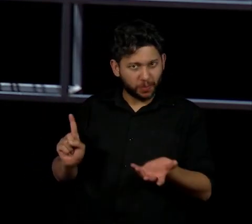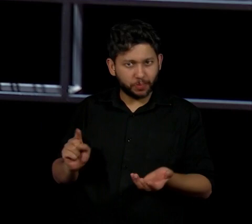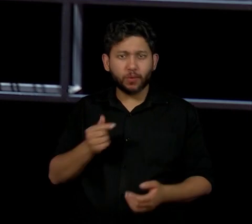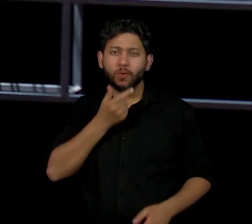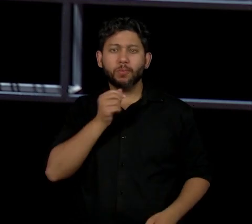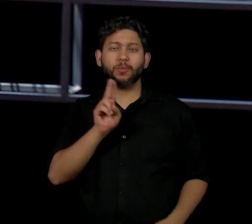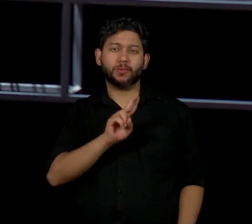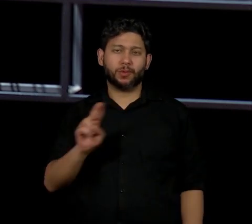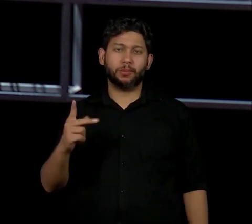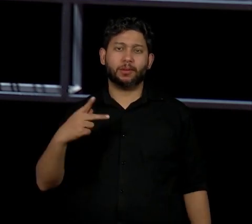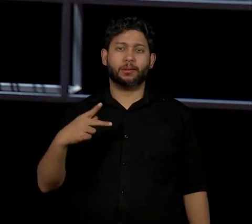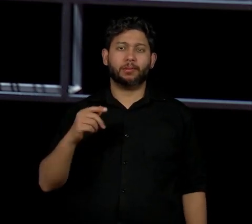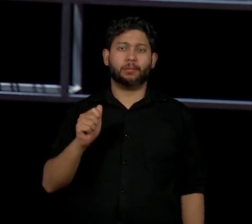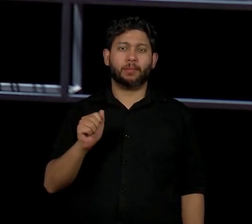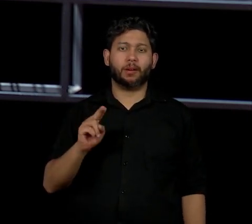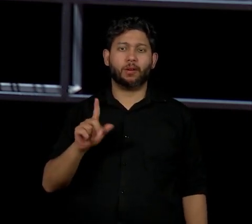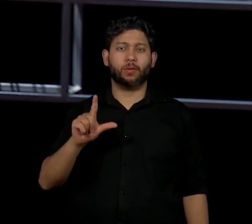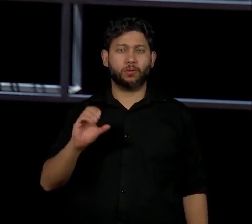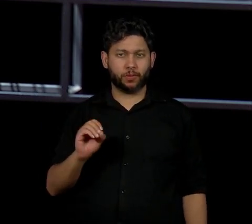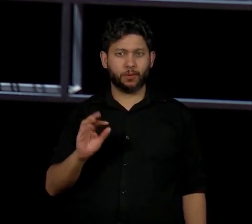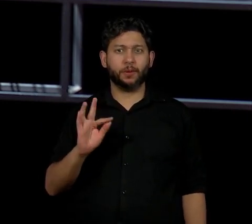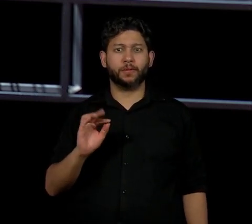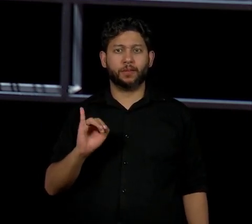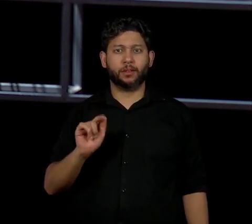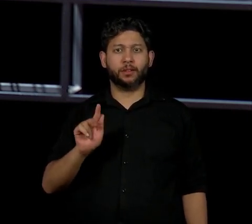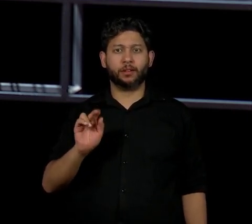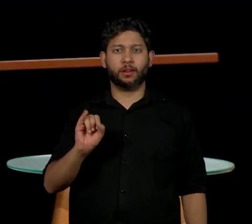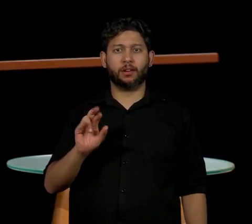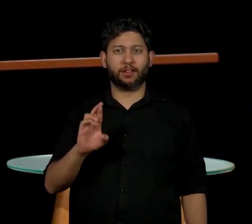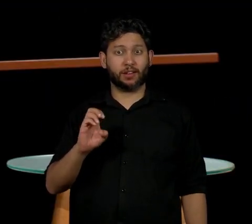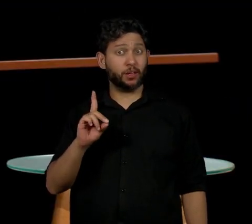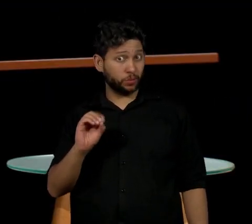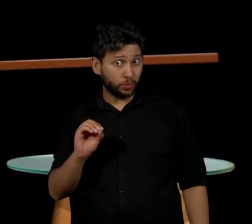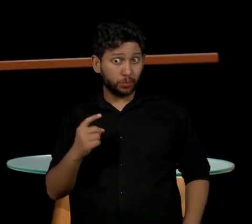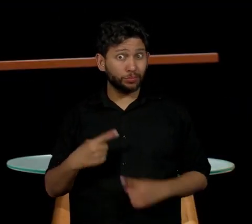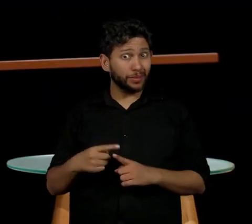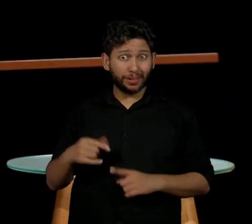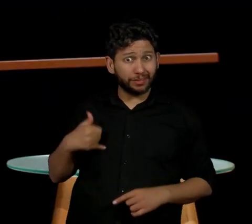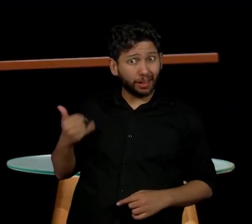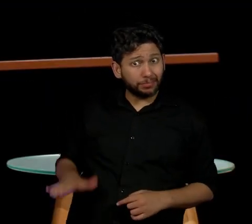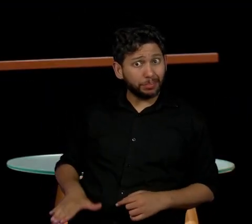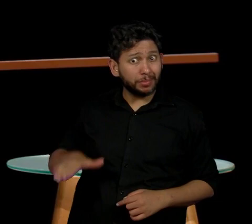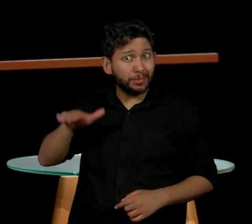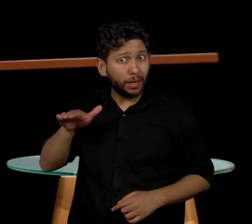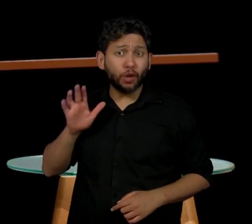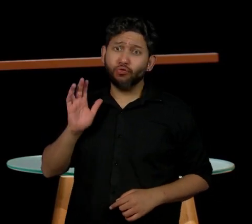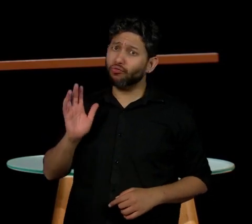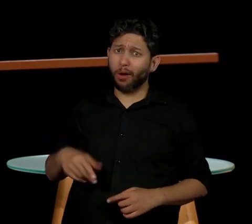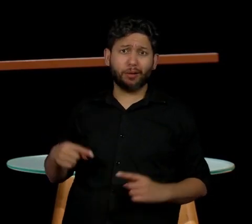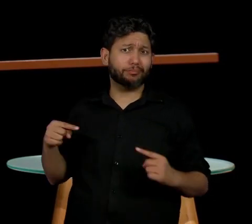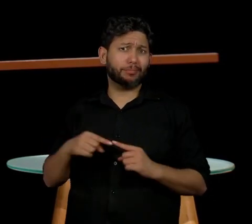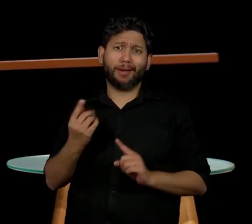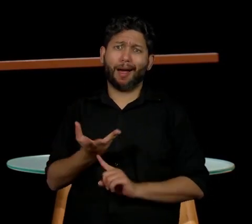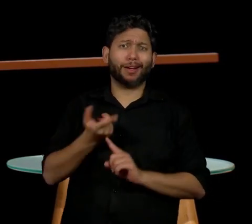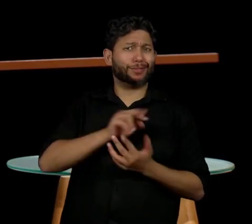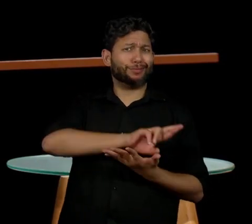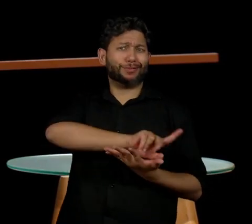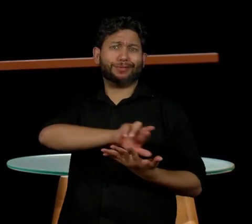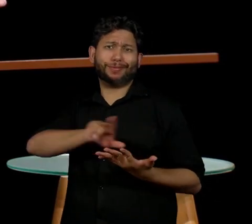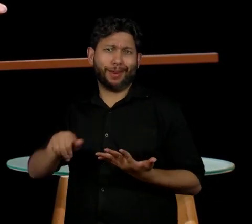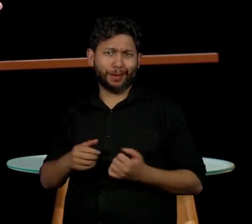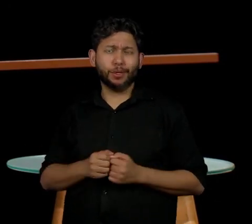Figueiredo, que desde a infância esteve envolvido com o ambiente artístico. Pois é, na trajetória dele tem música, circo,